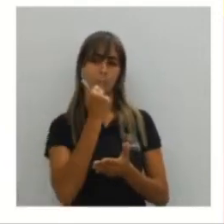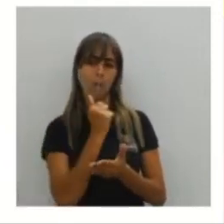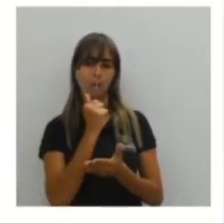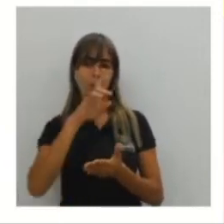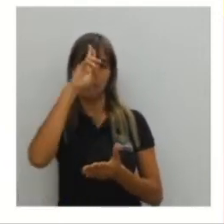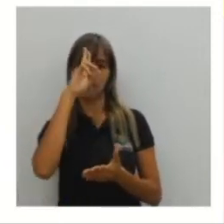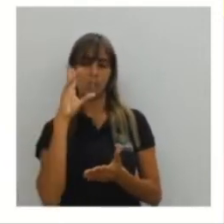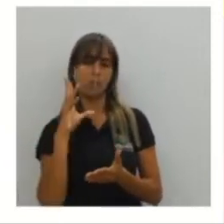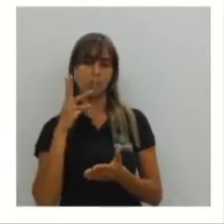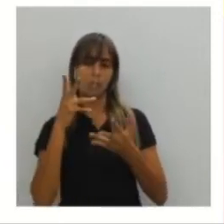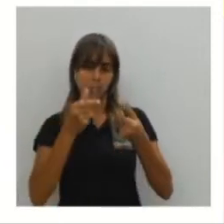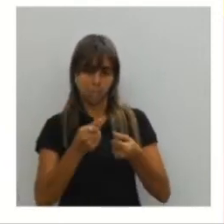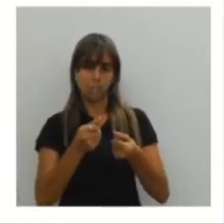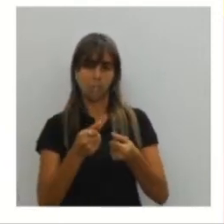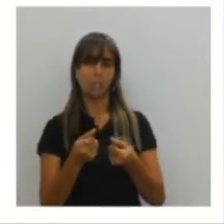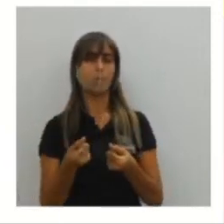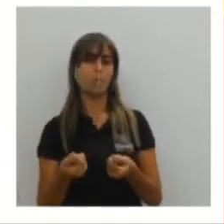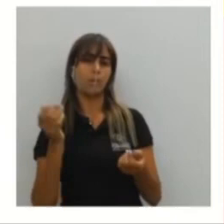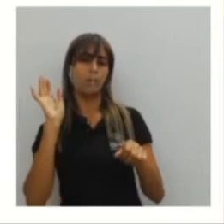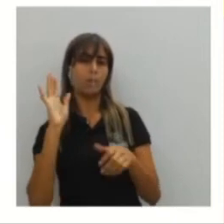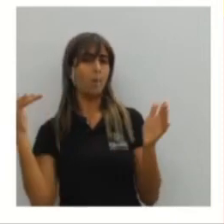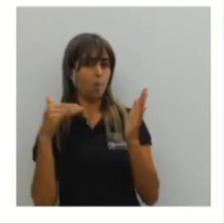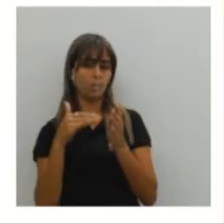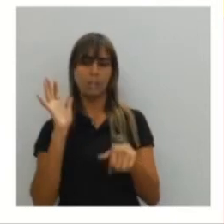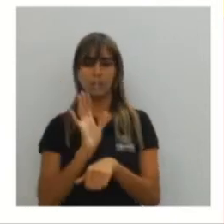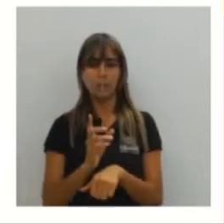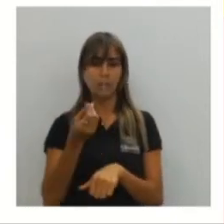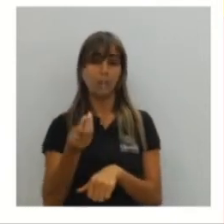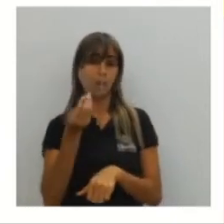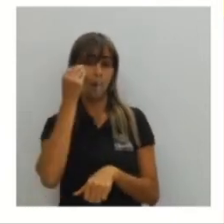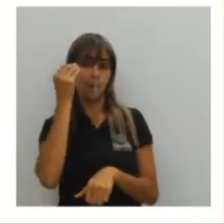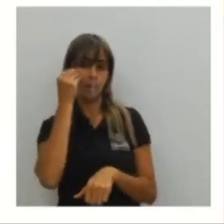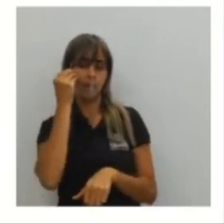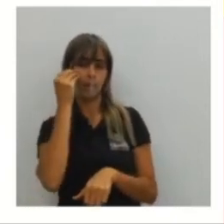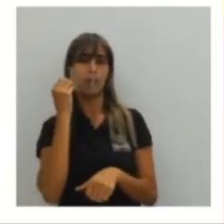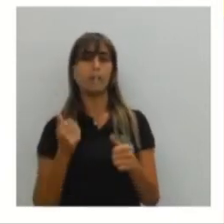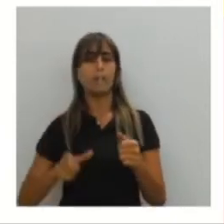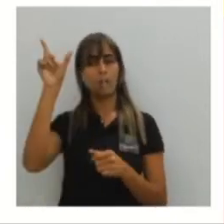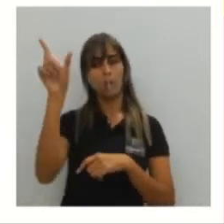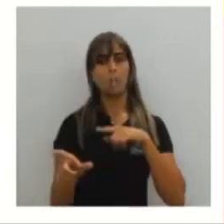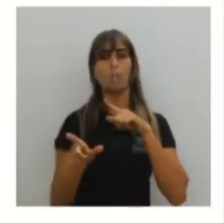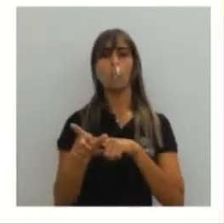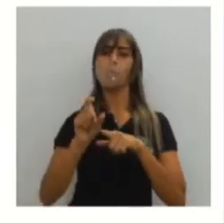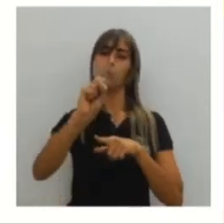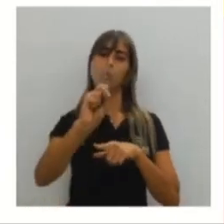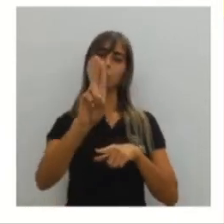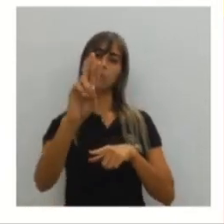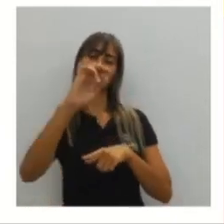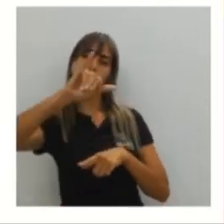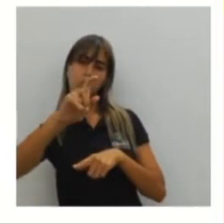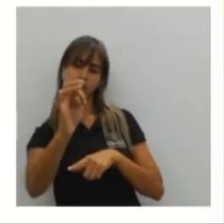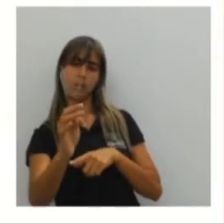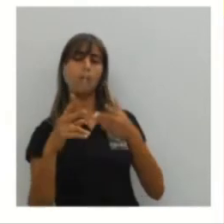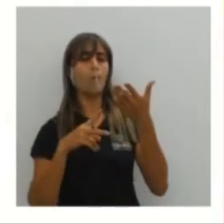na última tarde. Ela comeu o almoço todo na última tarde. Observa a sequência, a gente tem o sujeito, a pessoa que realiza a ação, que é o she. A gente